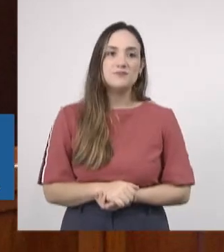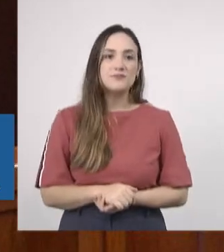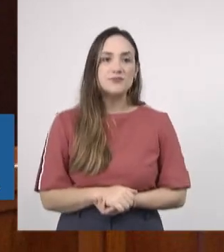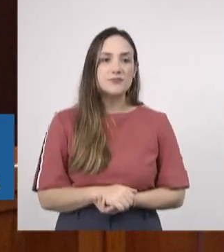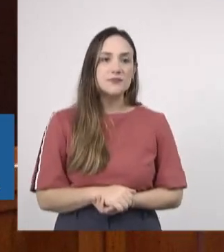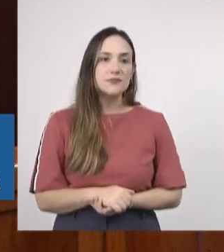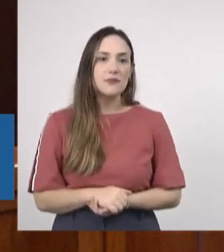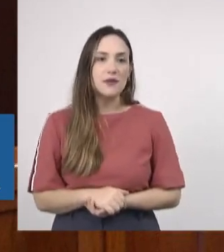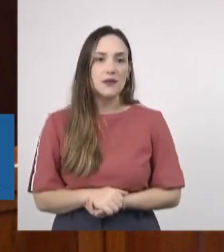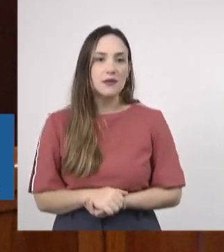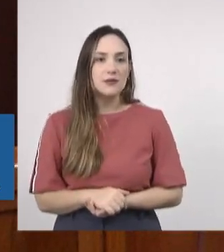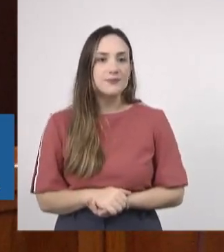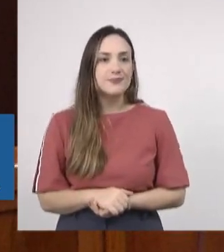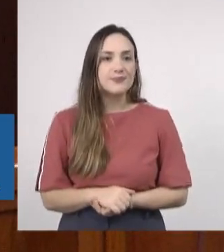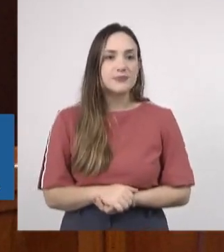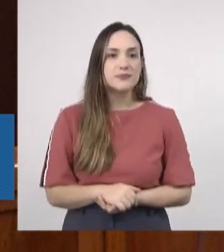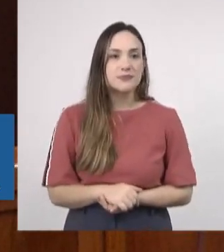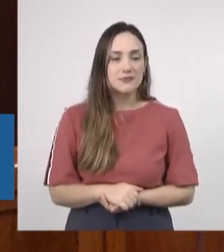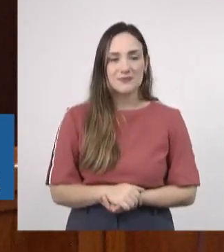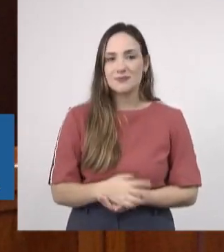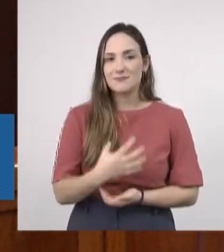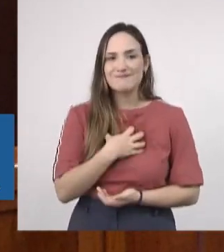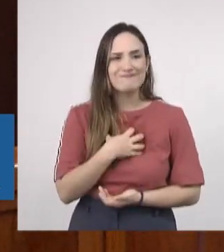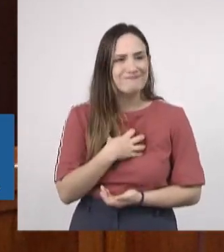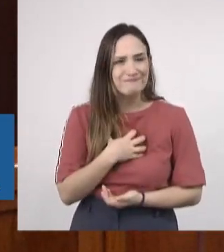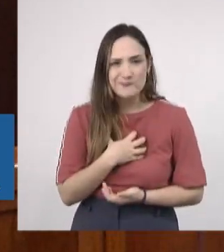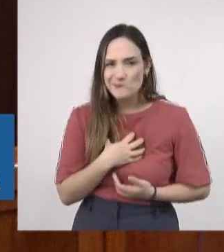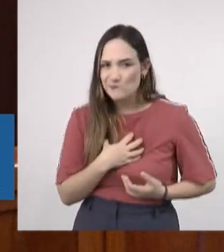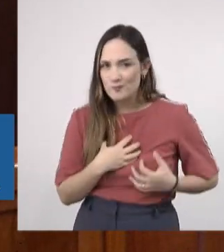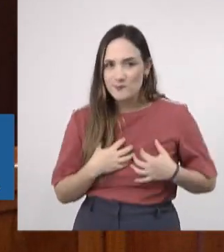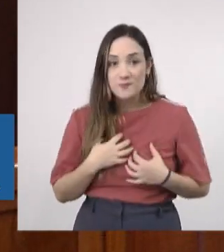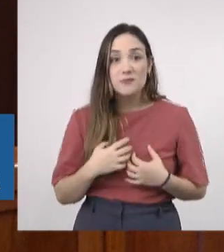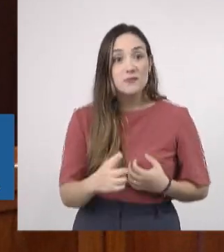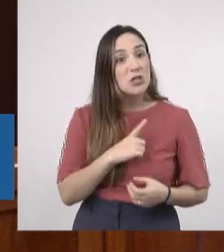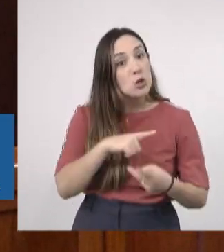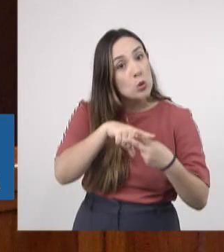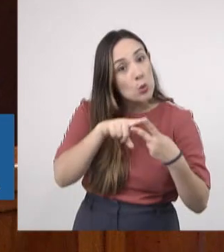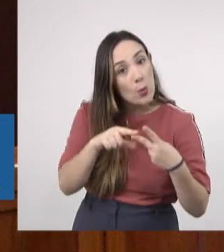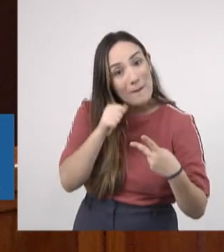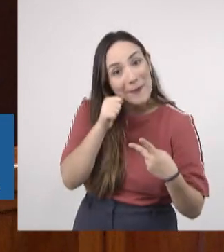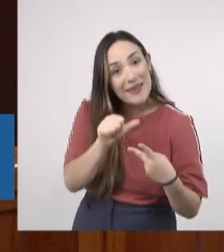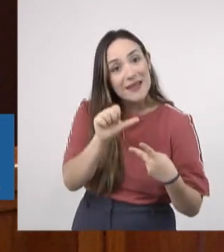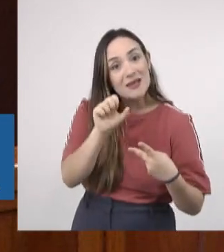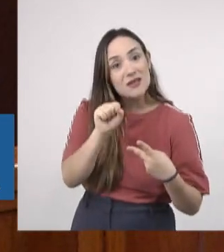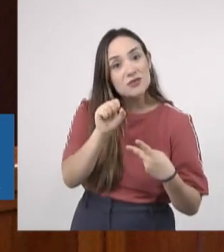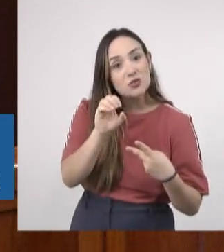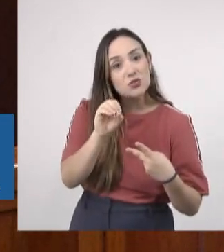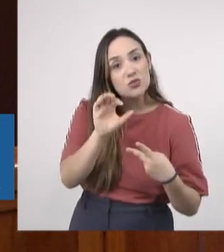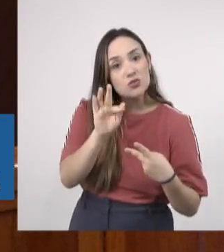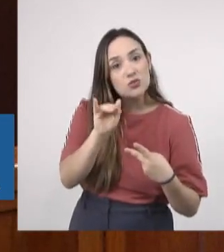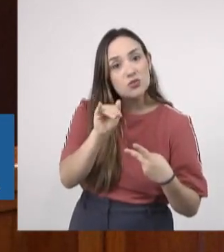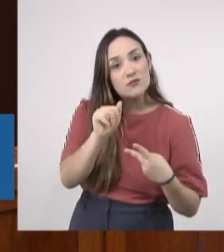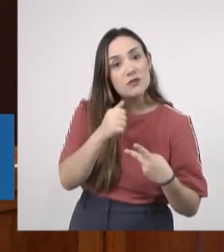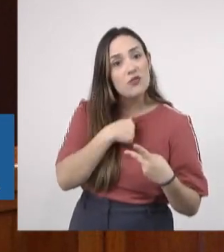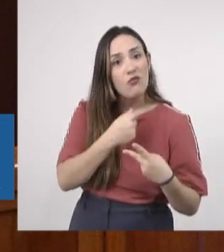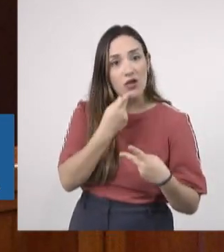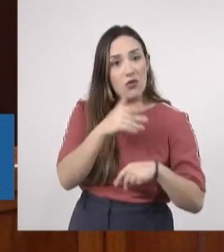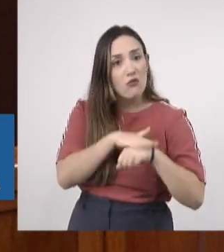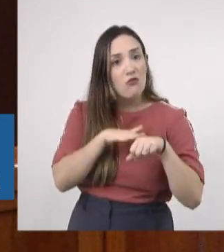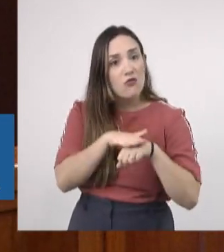A gente ficou muito comovido com tudo isso, com as duas Sofias. Né? A gente estava falando com um